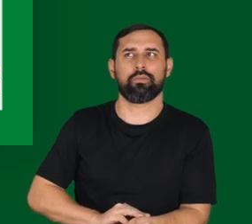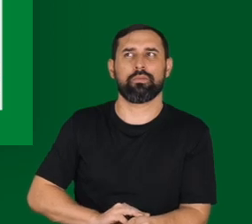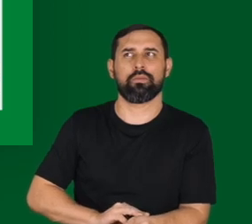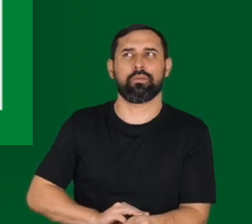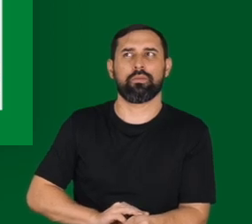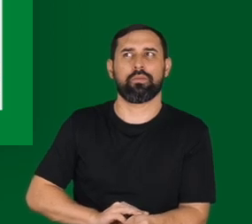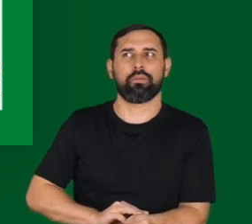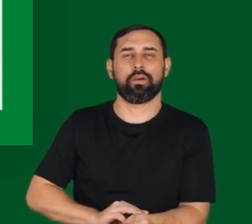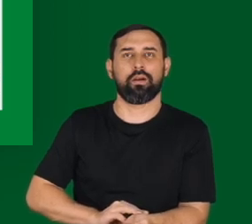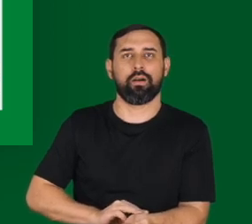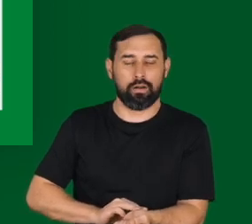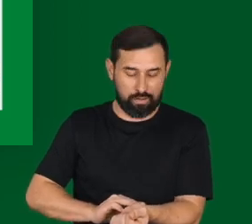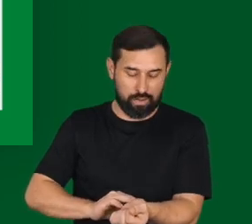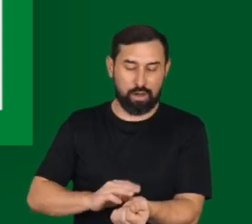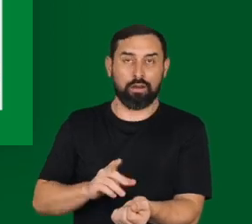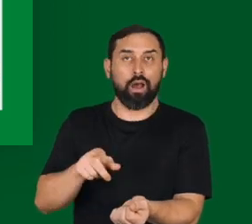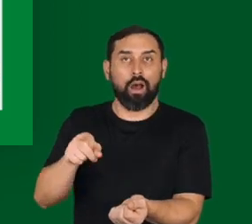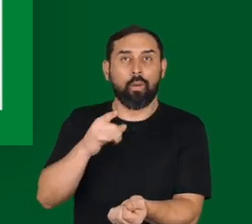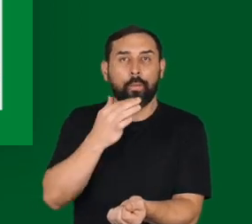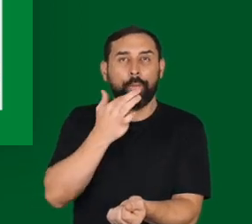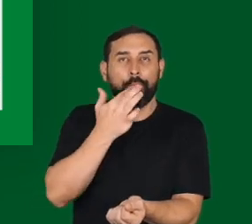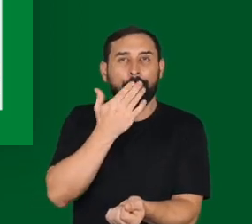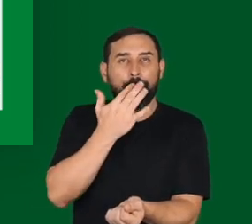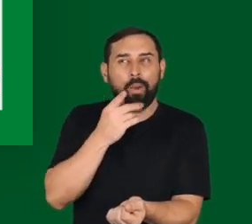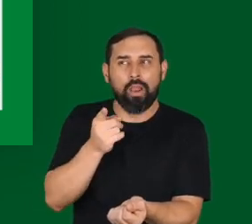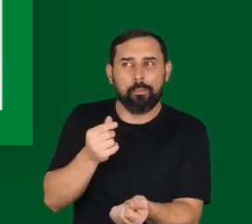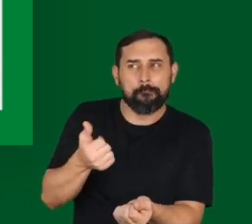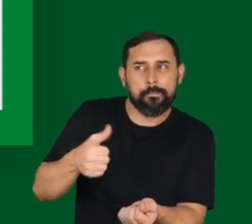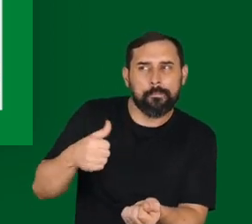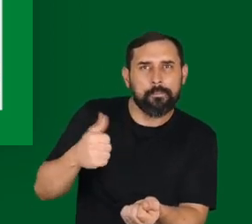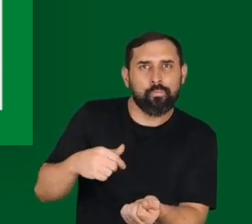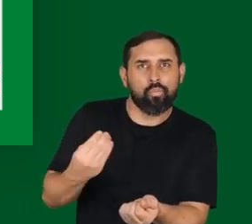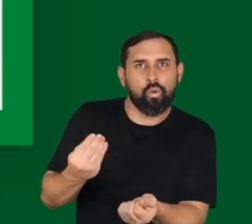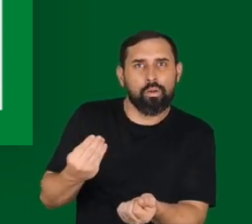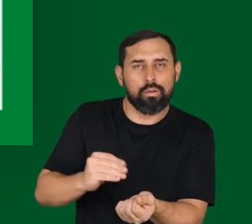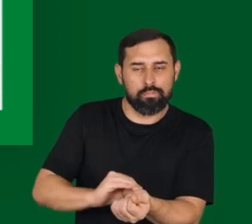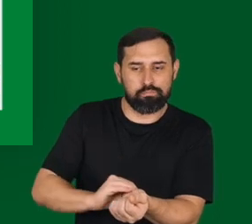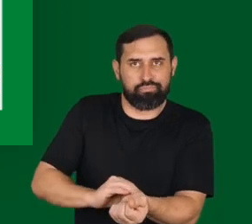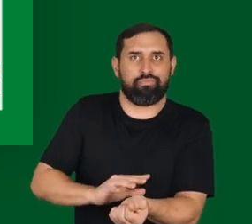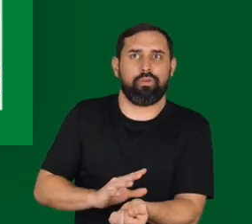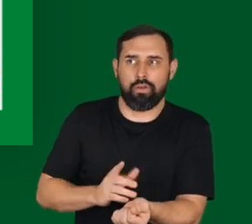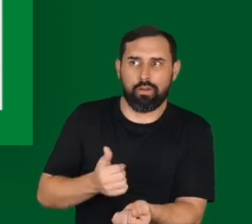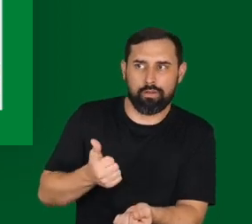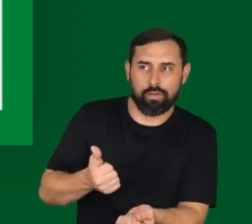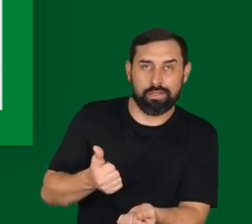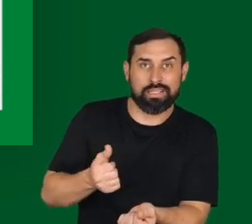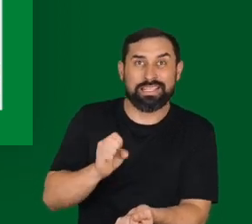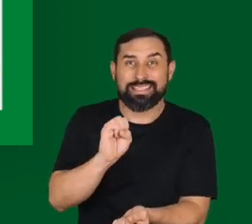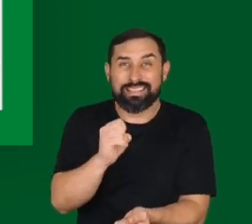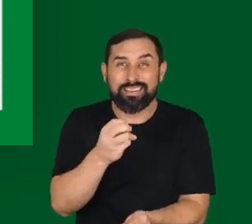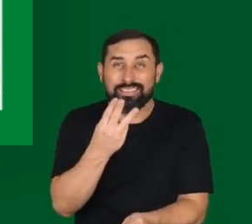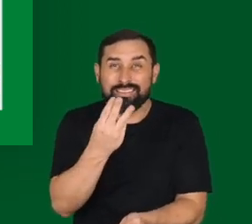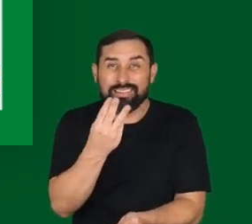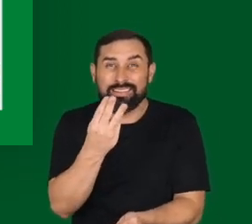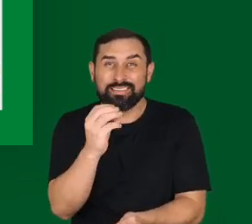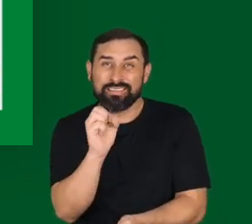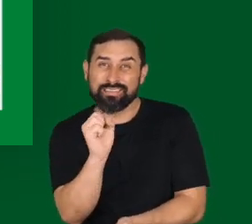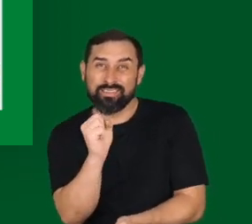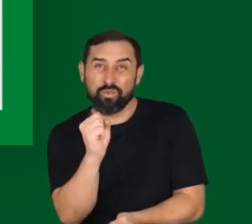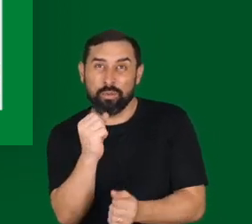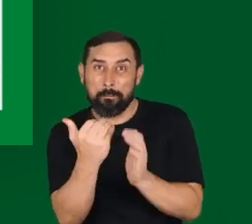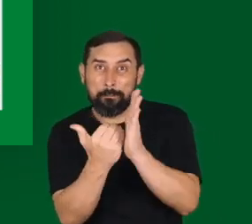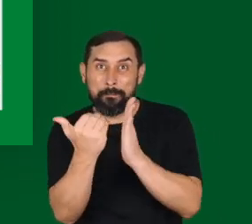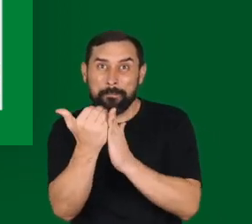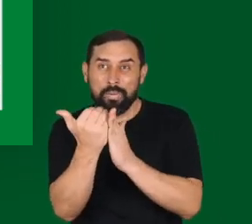vê em quantos segundos essa perfusão, essa coloração, né, do periférica, ela retoma.